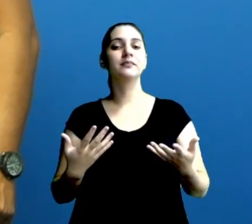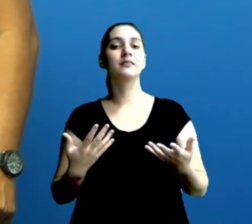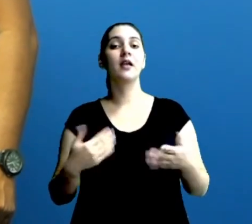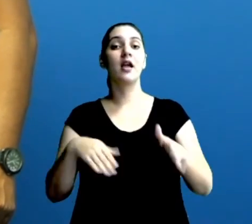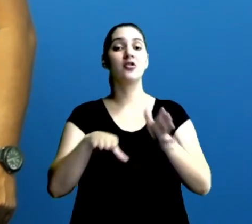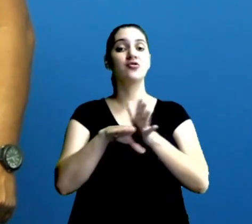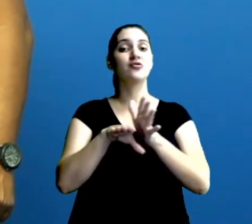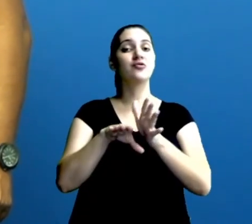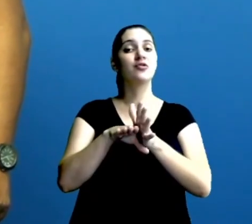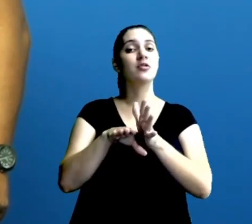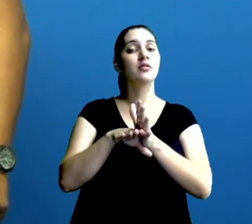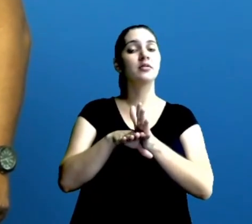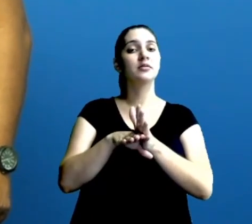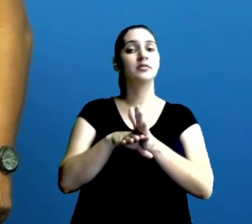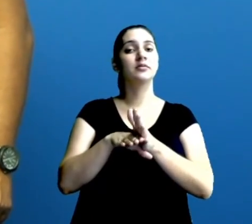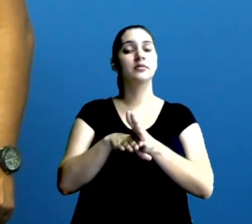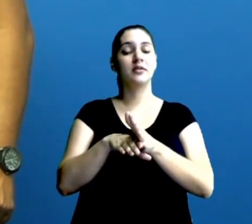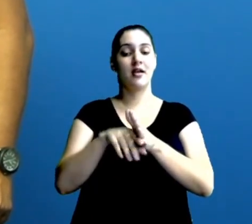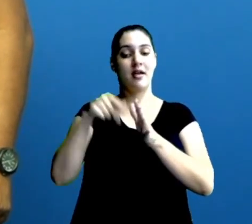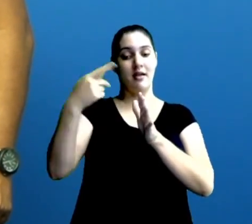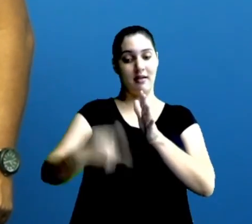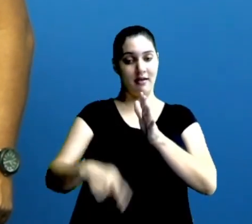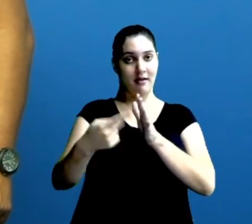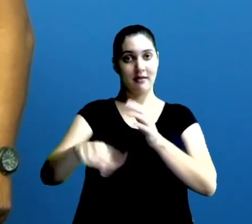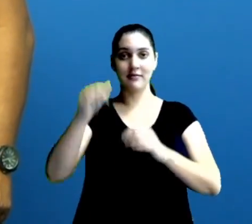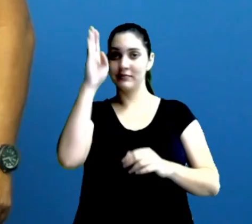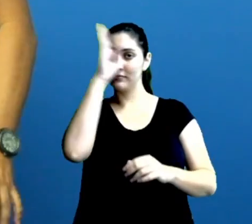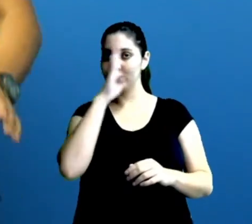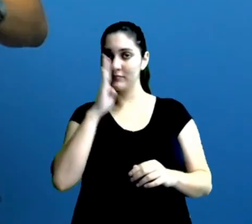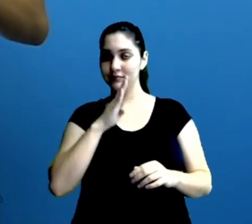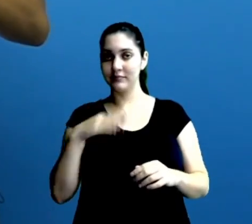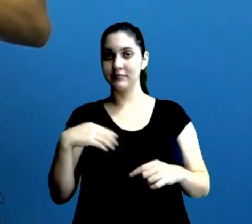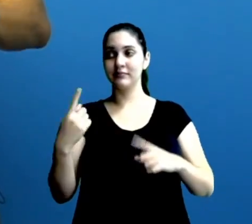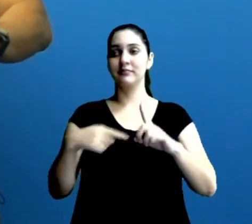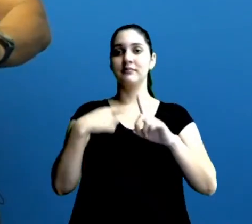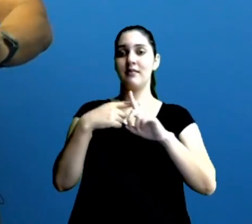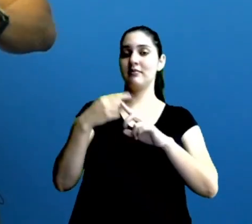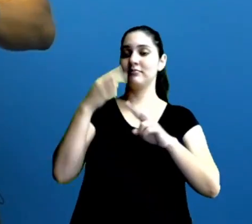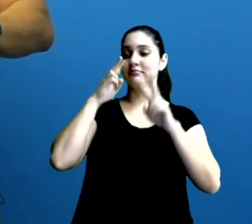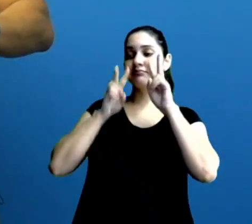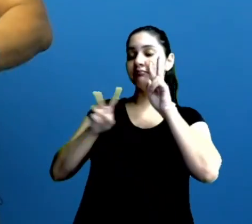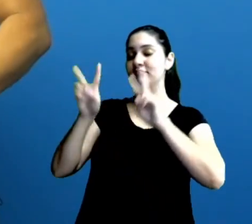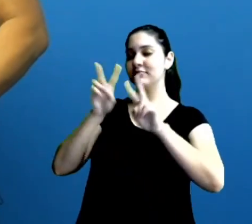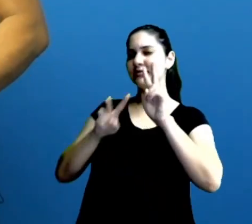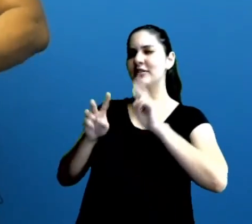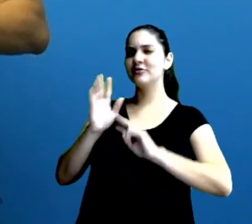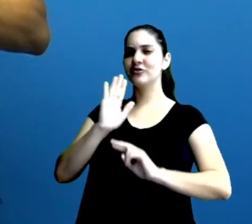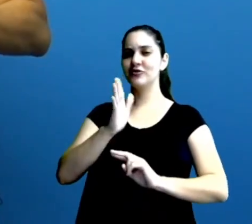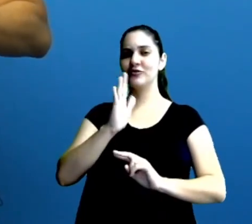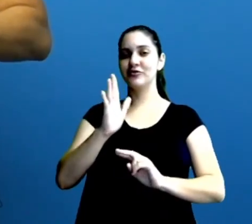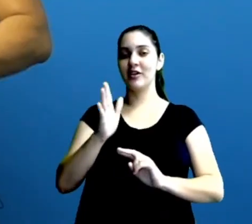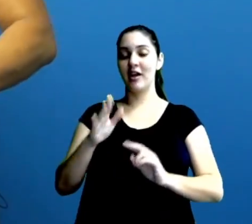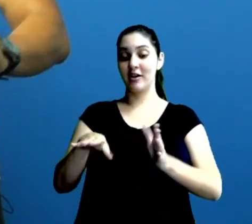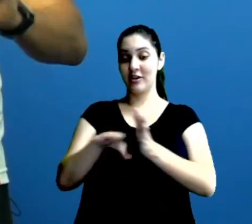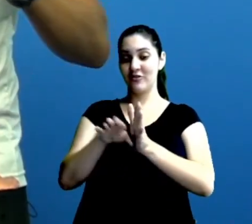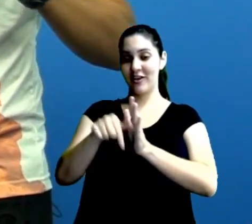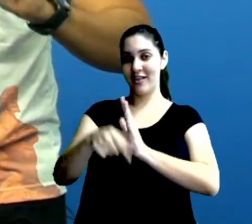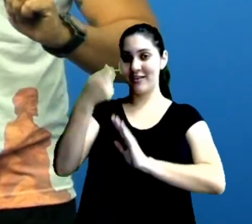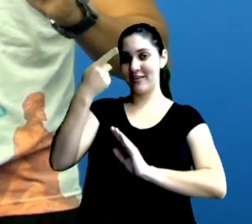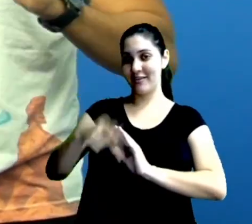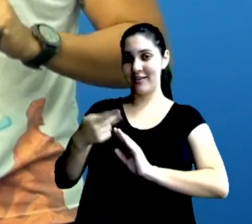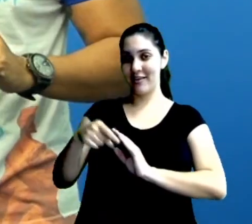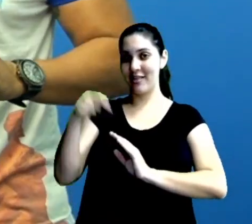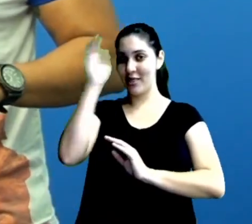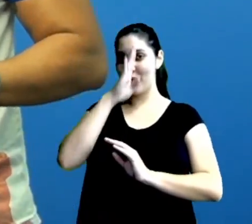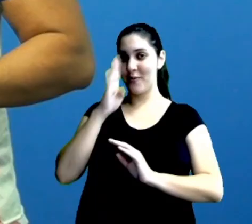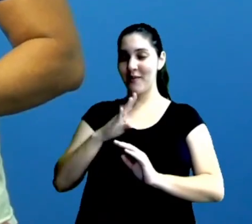a chegada ao Brasil. Mas nós vamos observar daqui a pouco de que essa chegada ao Brasil não